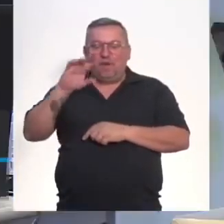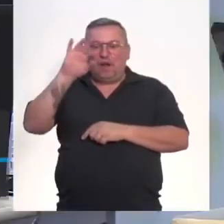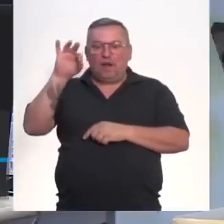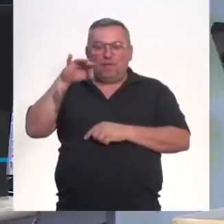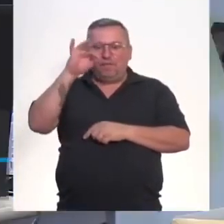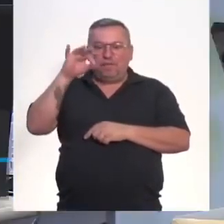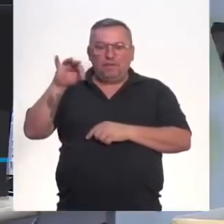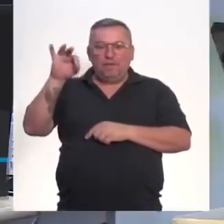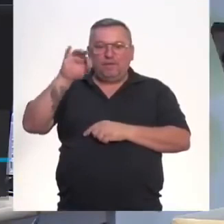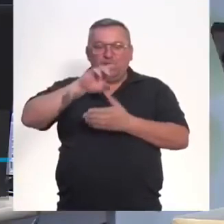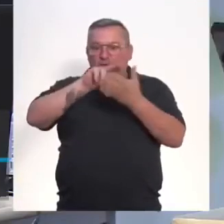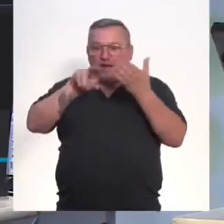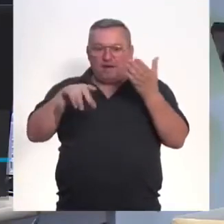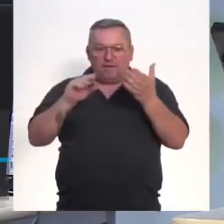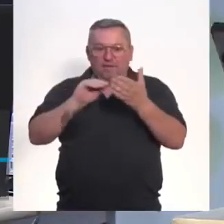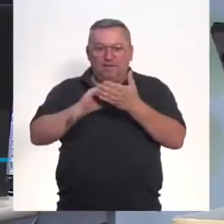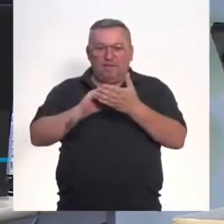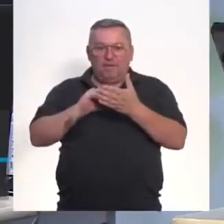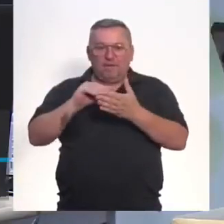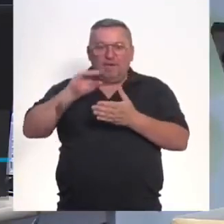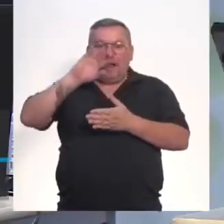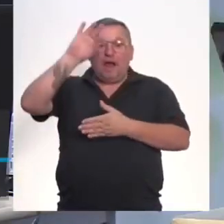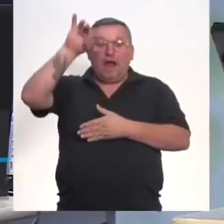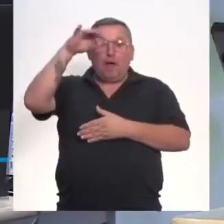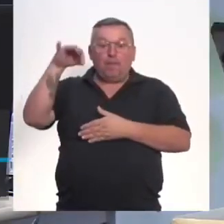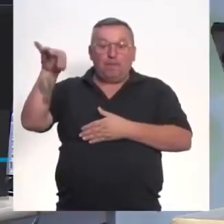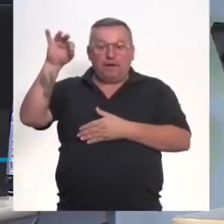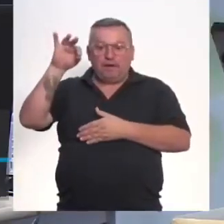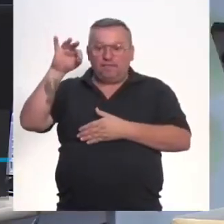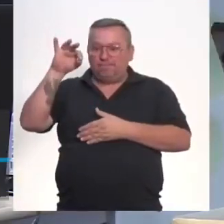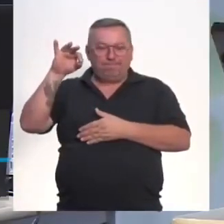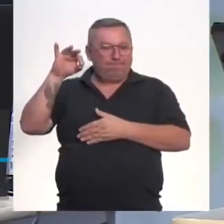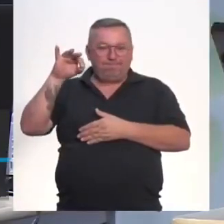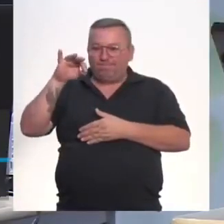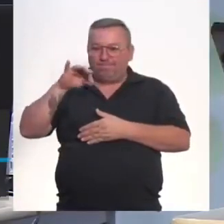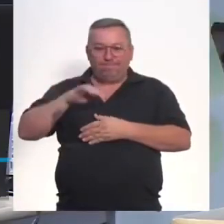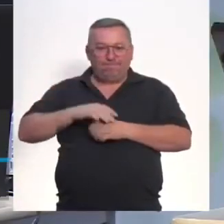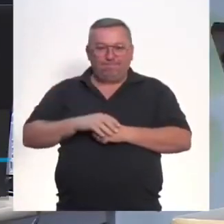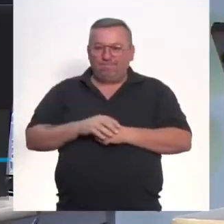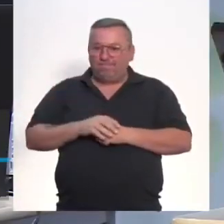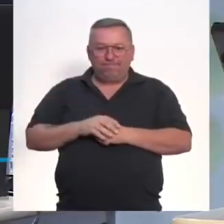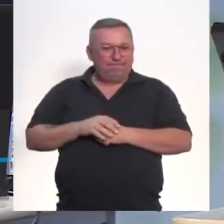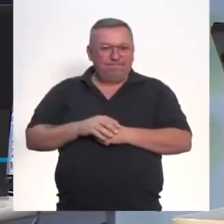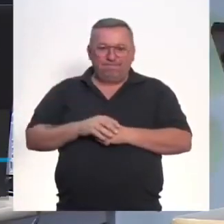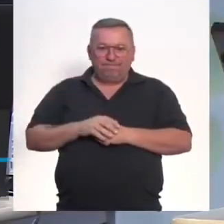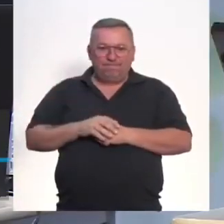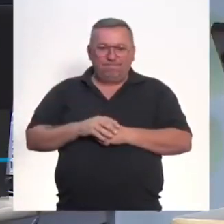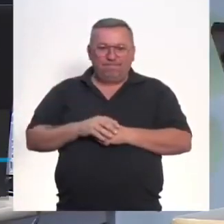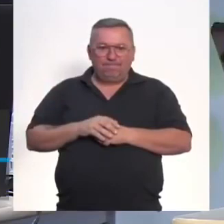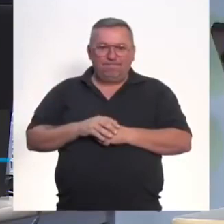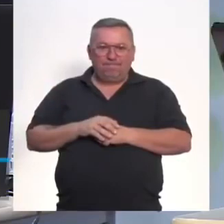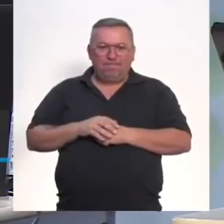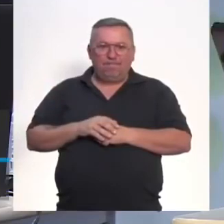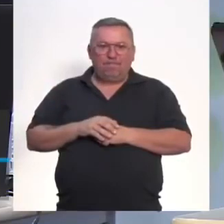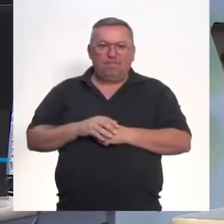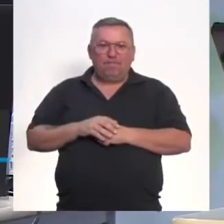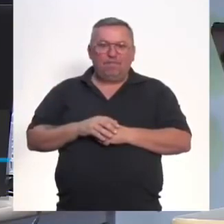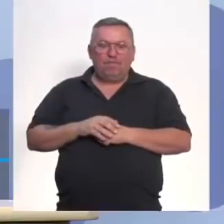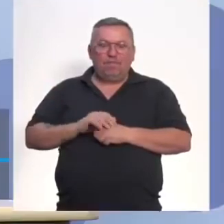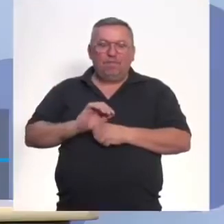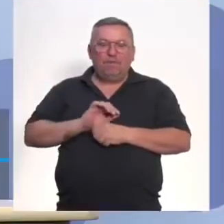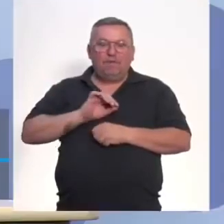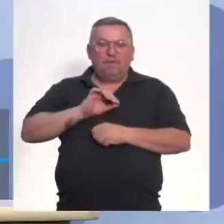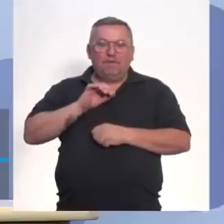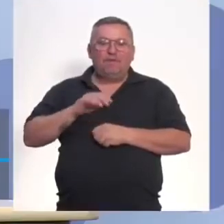mosquito, rei, louco e zumbi. Então tá. Abelha, eu falei no texto de abelha? Ah, falou. Não, Opa. Mônica, eu falei de mosquito. Ah, era que estavam